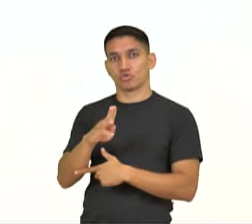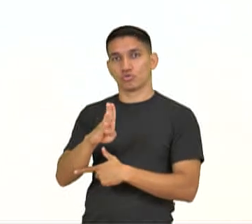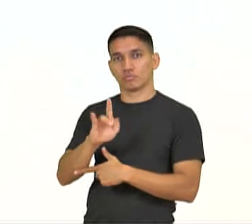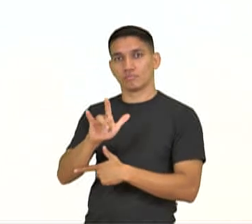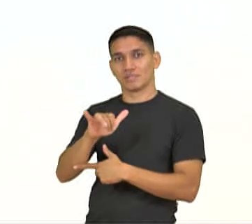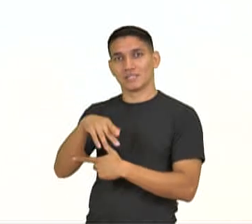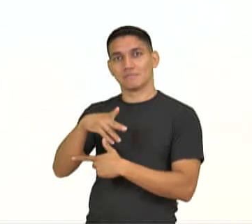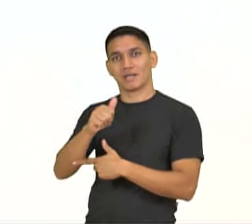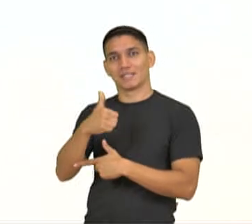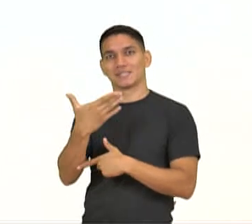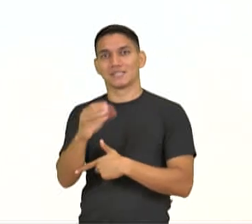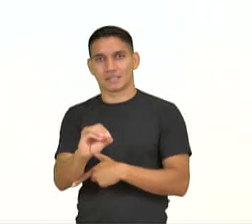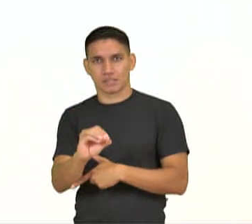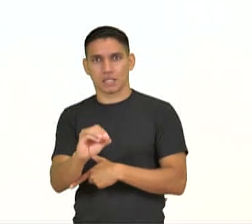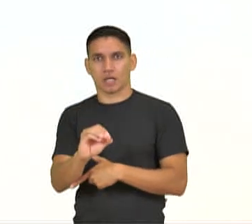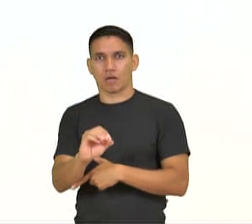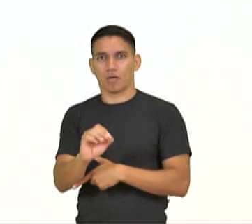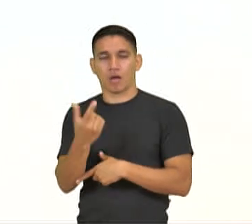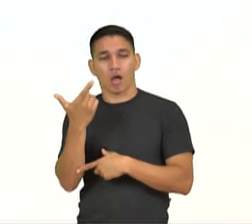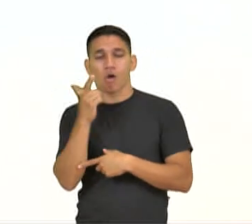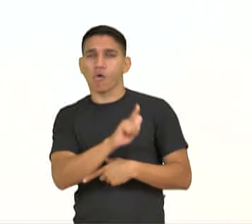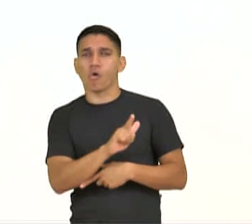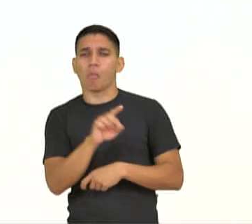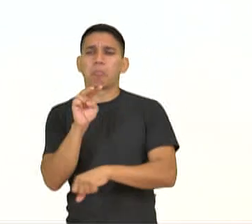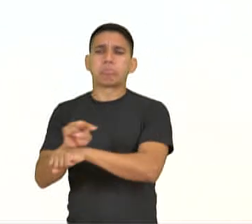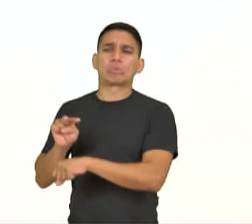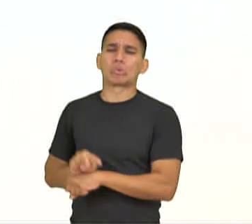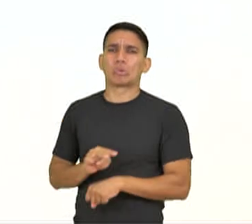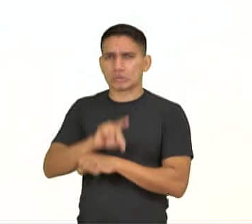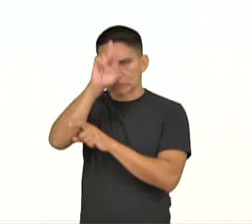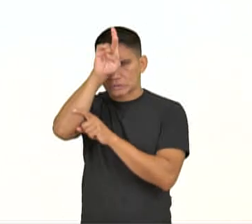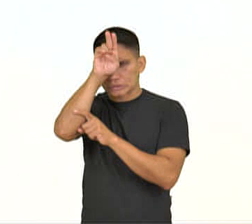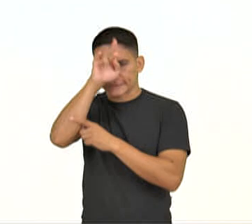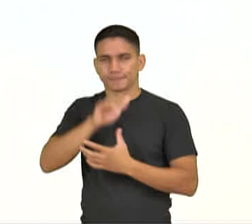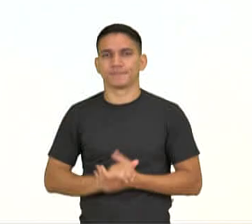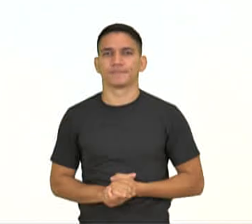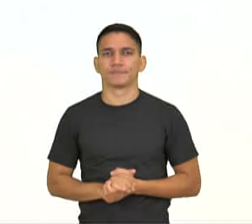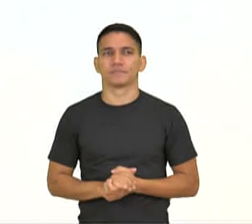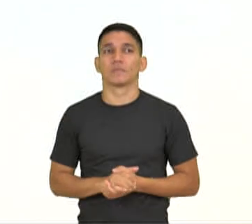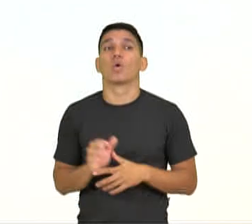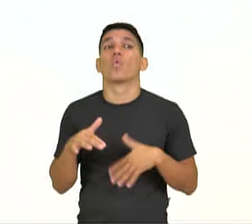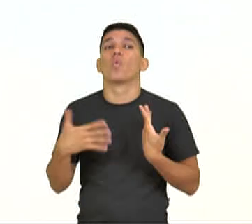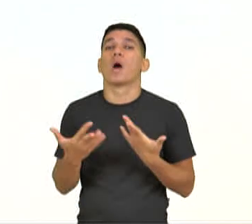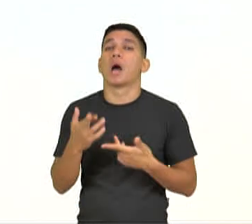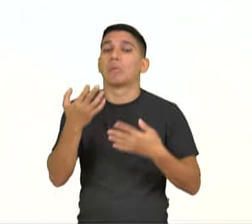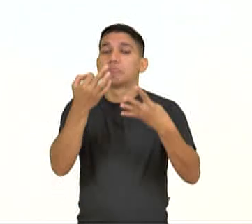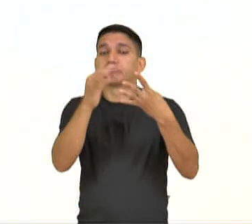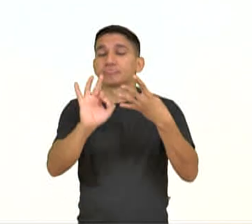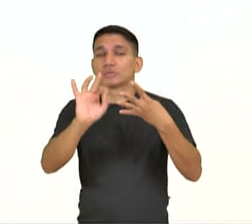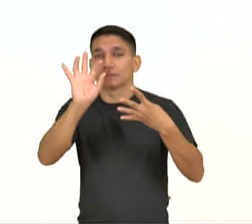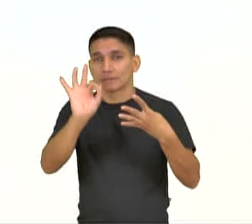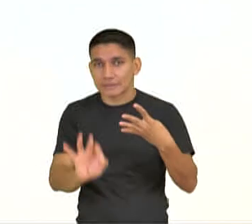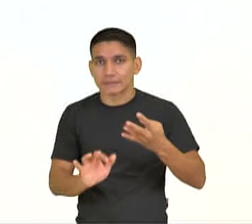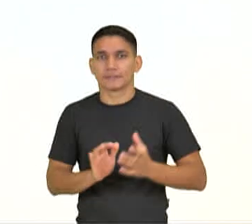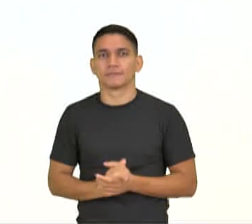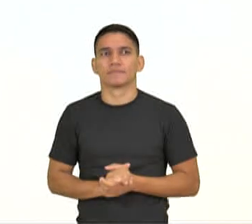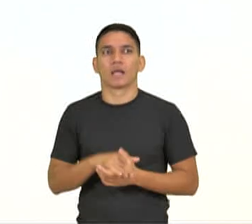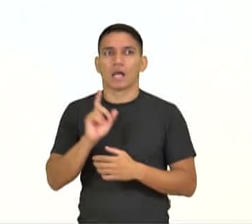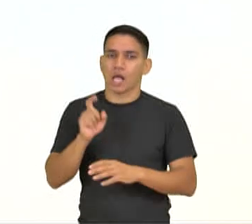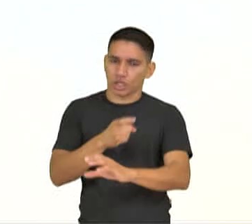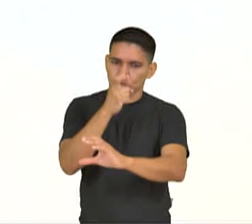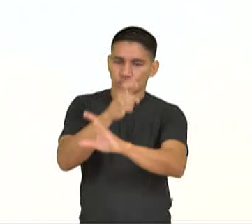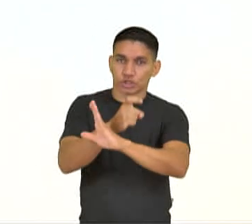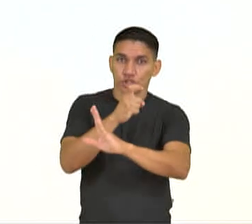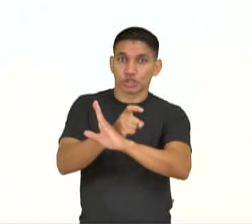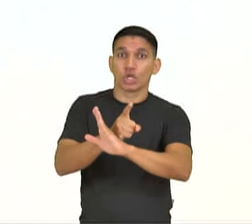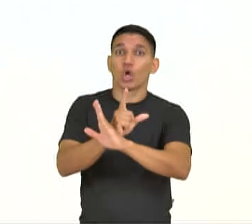para proteger roupas contra traças e baratas. E então, vamos lá? Quais você assinalou? Então vejam, fusão de gelo é